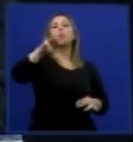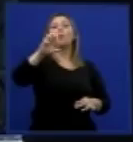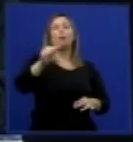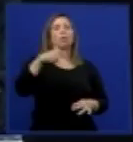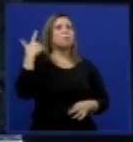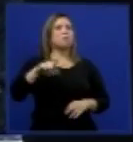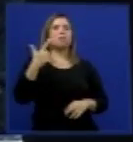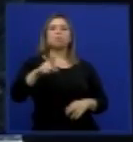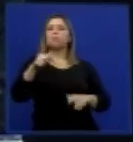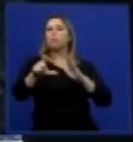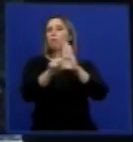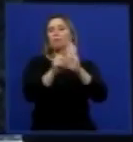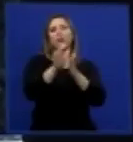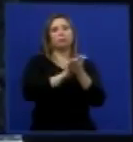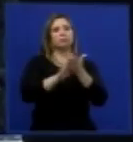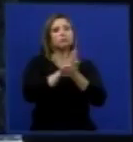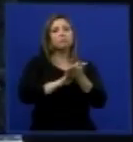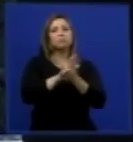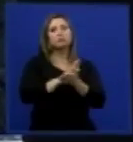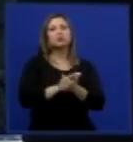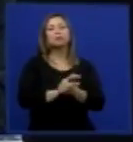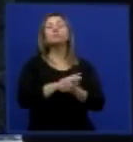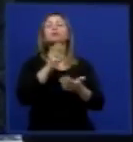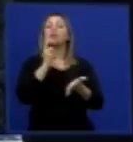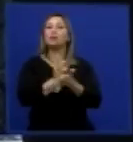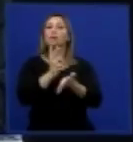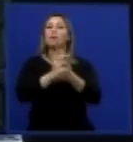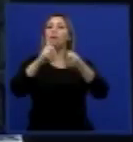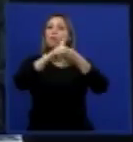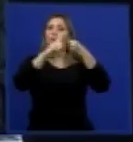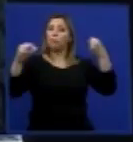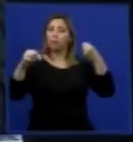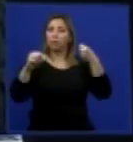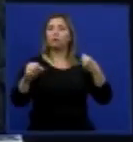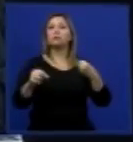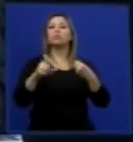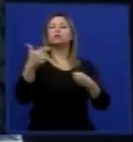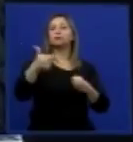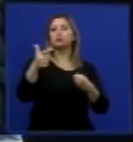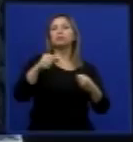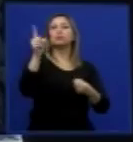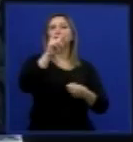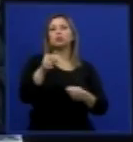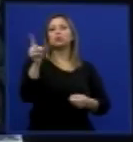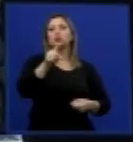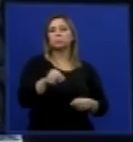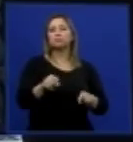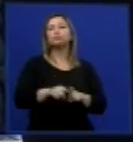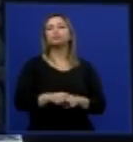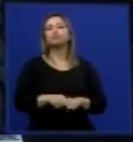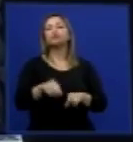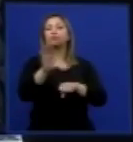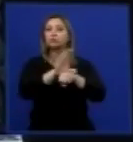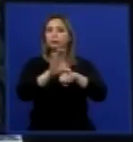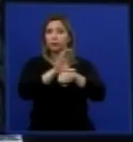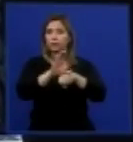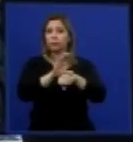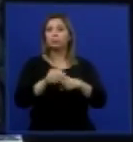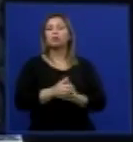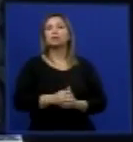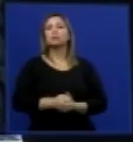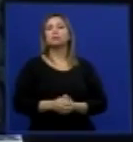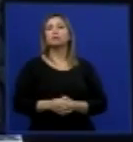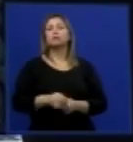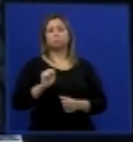lei utilizando a o mesmo artigo e inciso 2 da Constituição O estranho é que